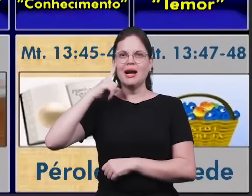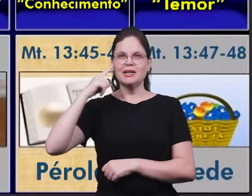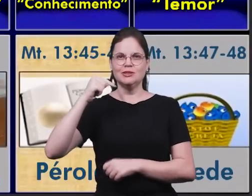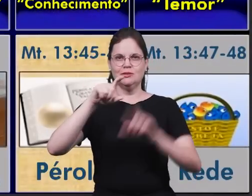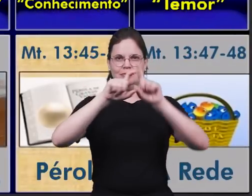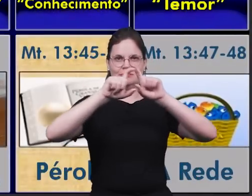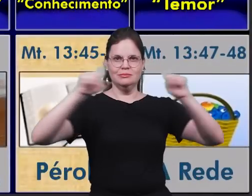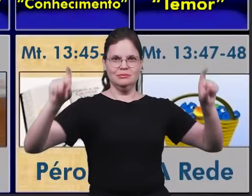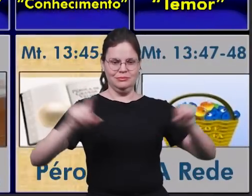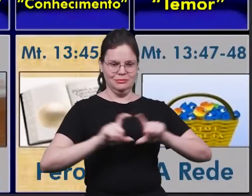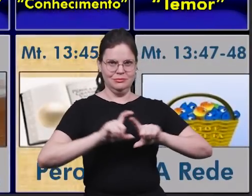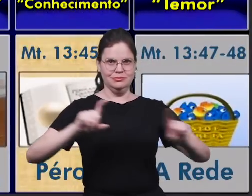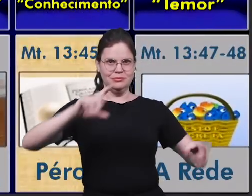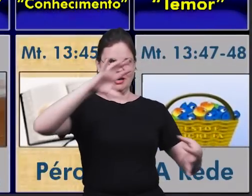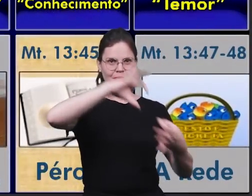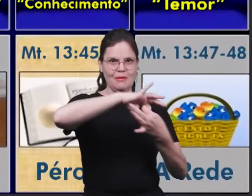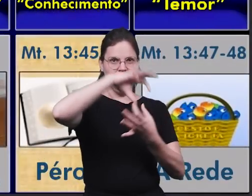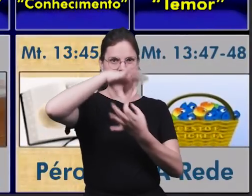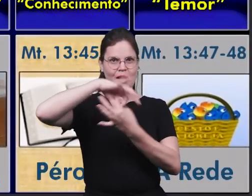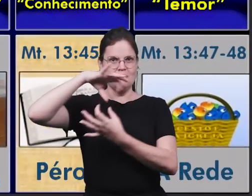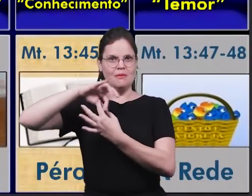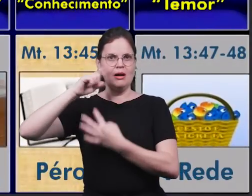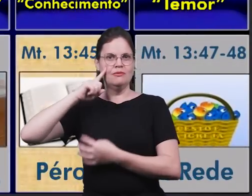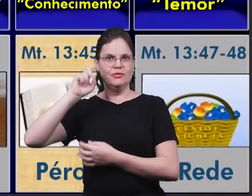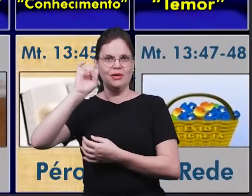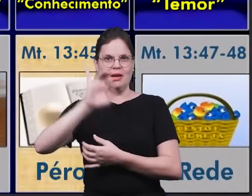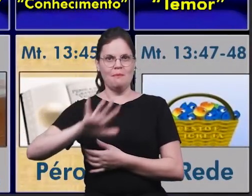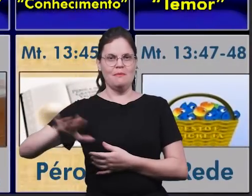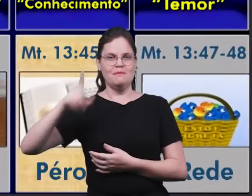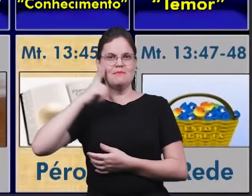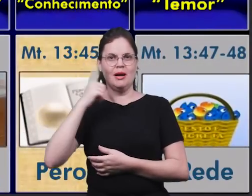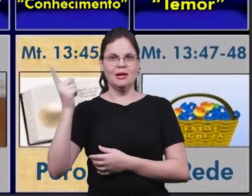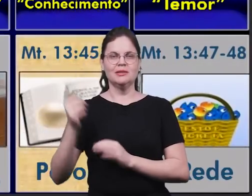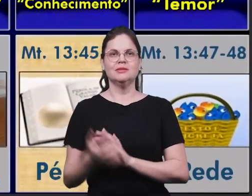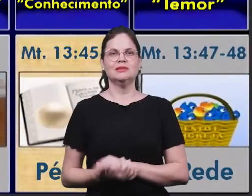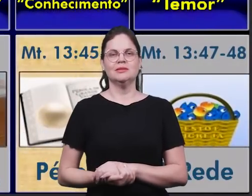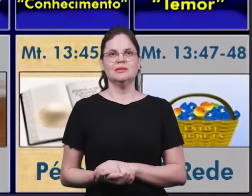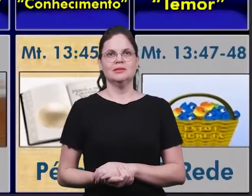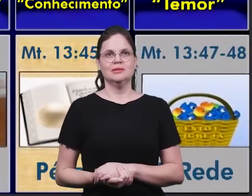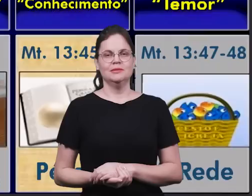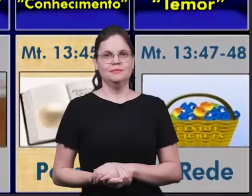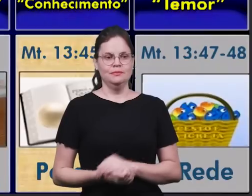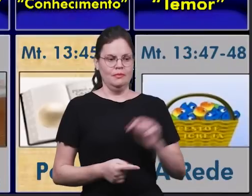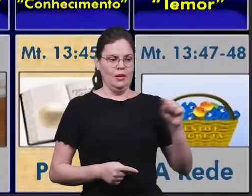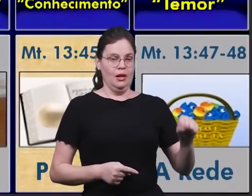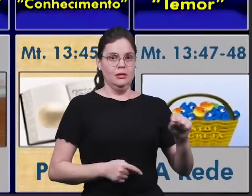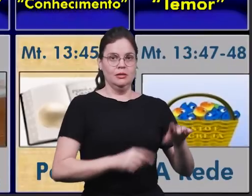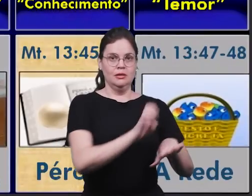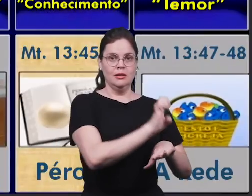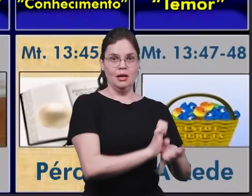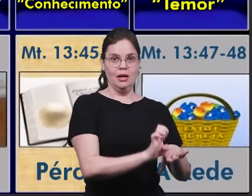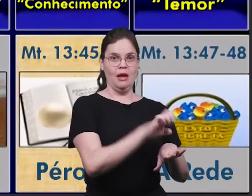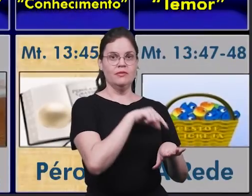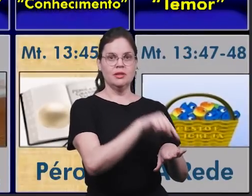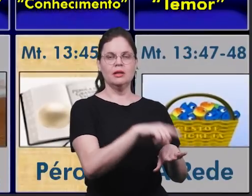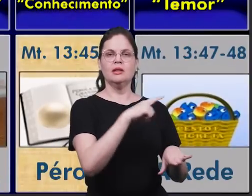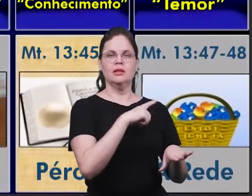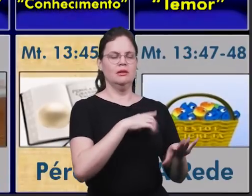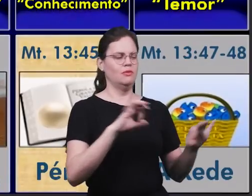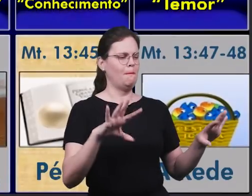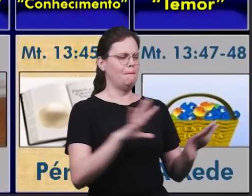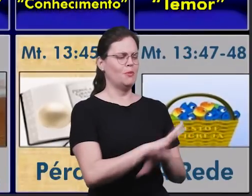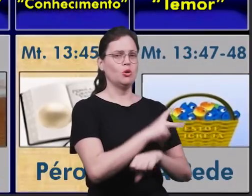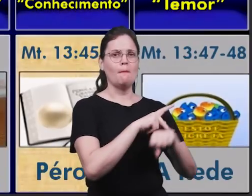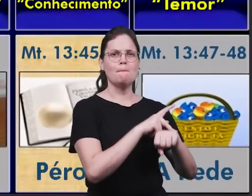que nós colocamos para melhor elucidar para os nossos irmãos e ouvintes, nós olhamos o seguinte, lá no início a igreja foi essencialmente